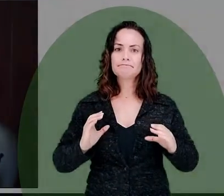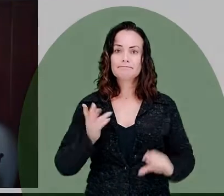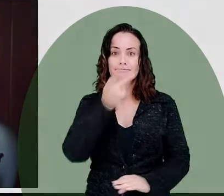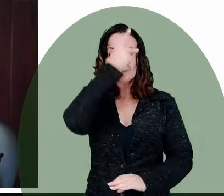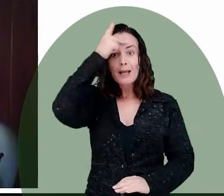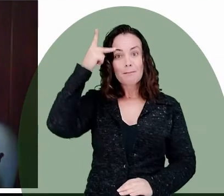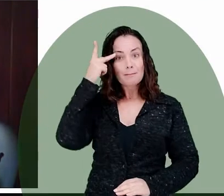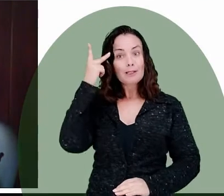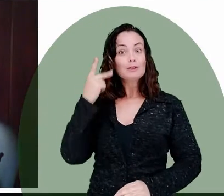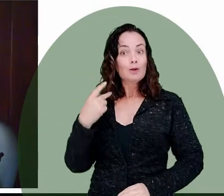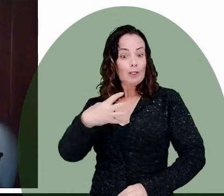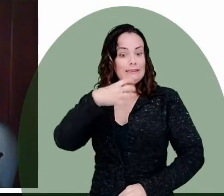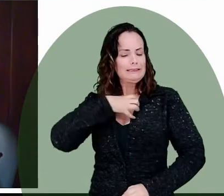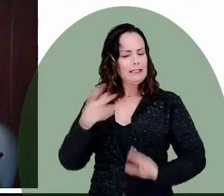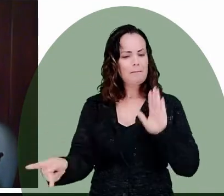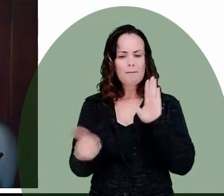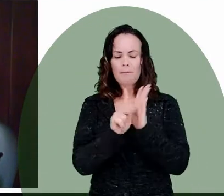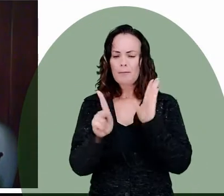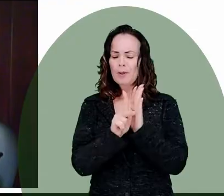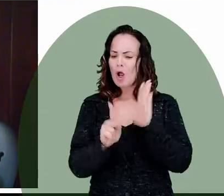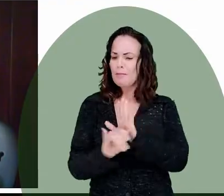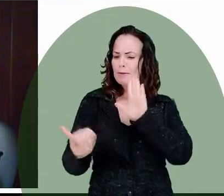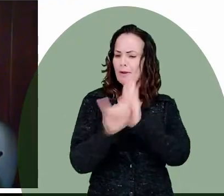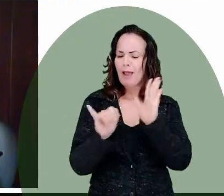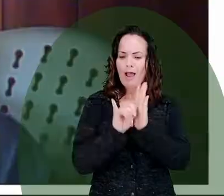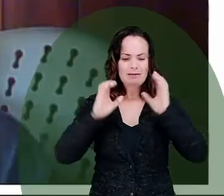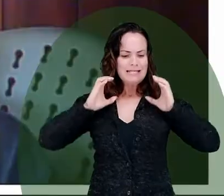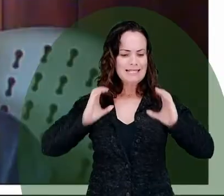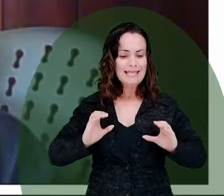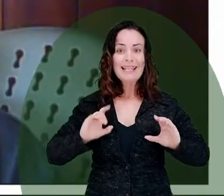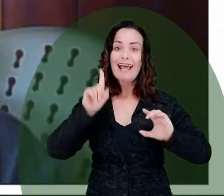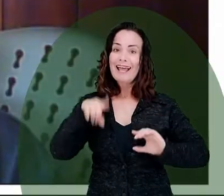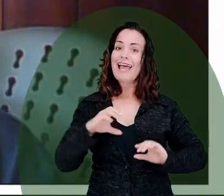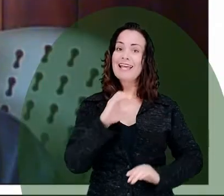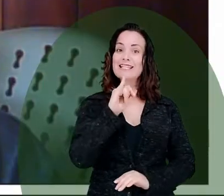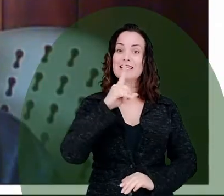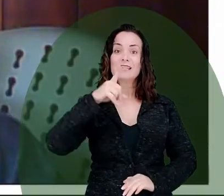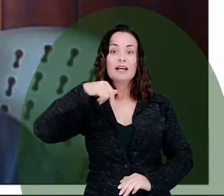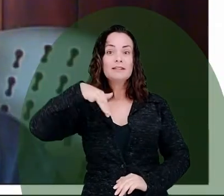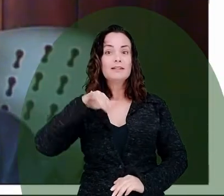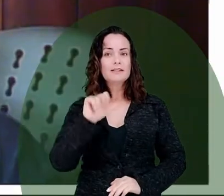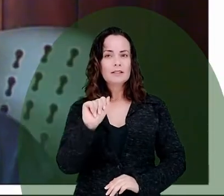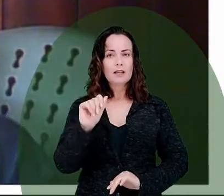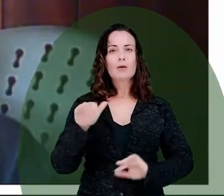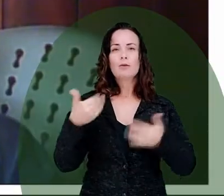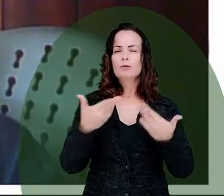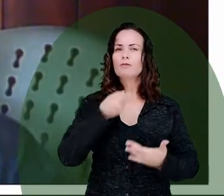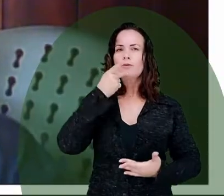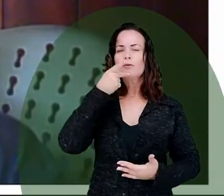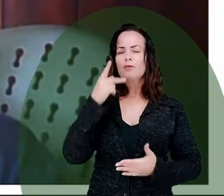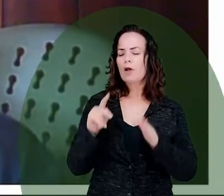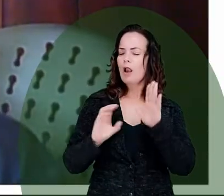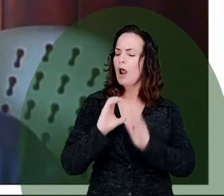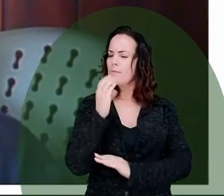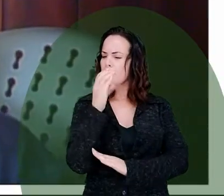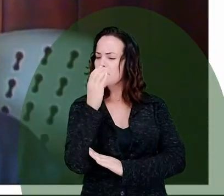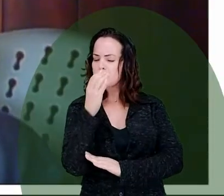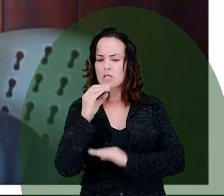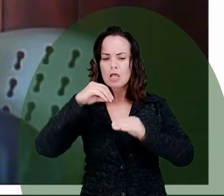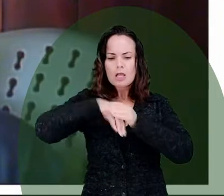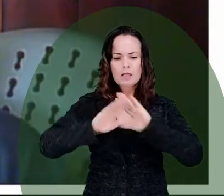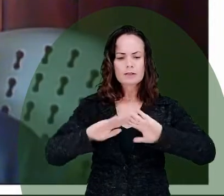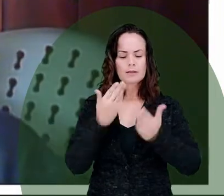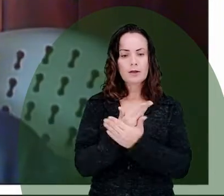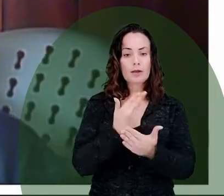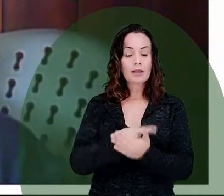sentem cidadãs. Isso é cidadania. E isso também, quando você faz a pesquisa, a ciência na escola, e põe um